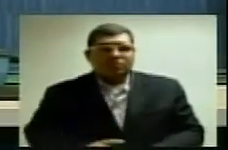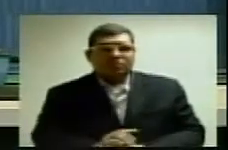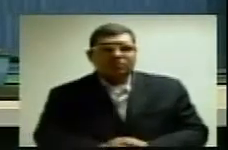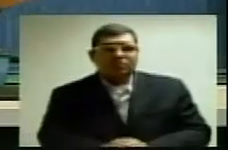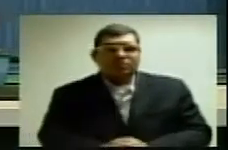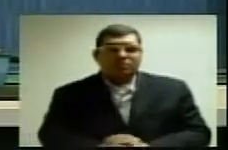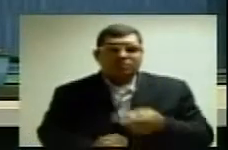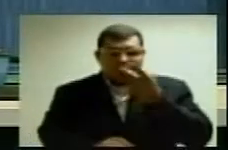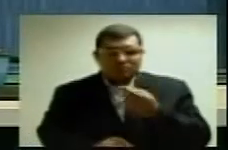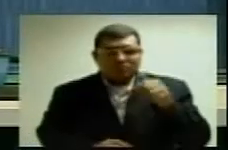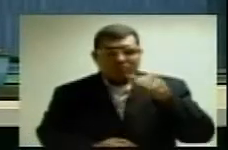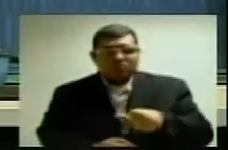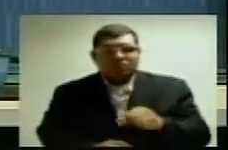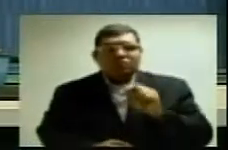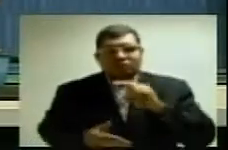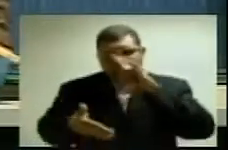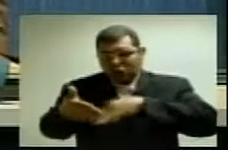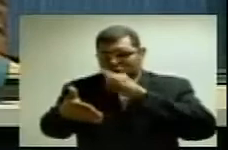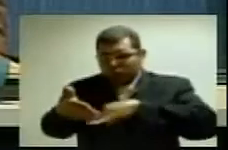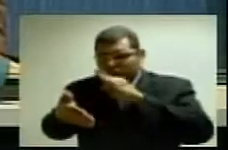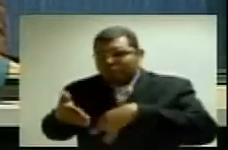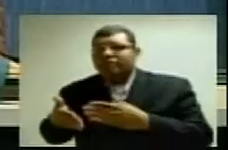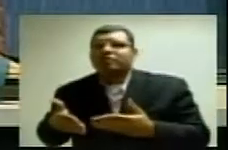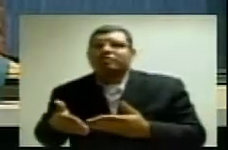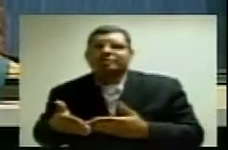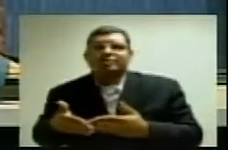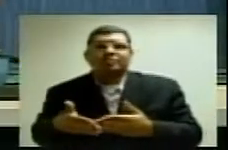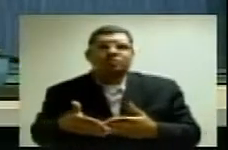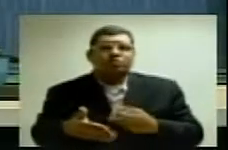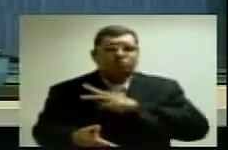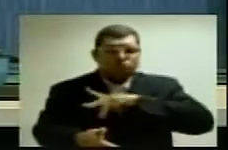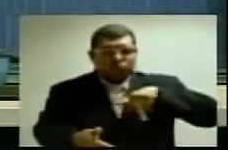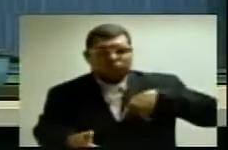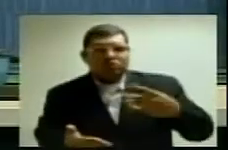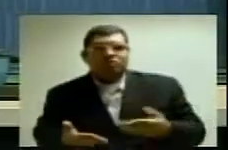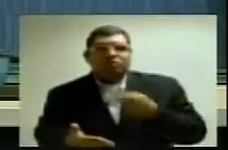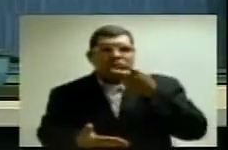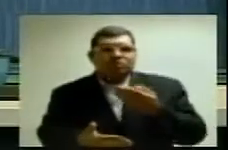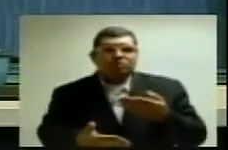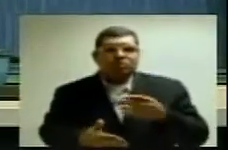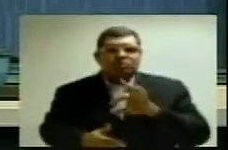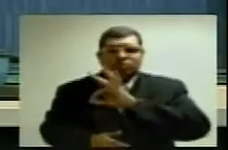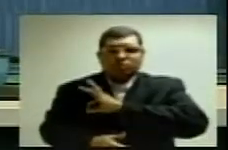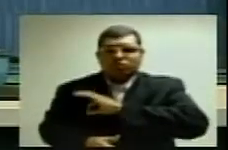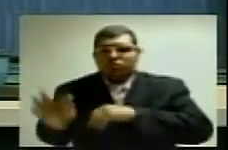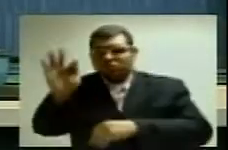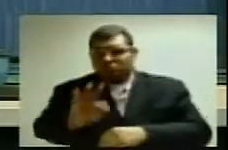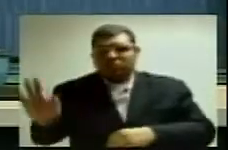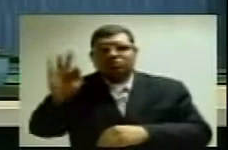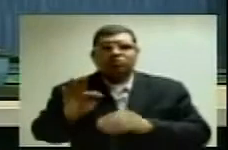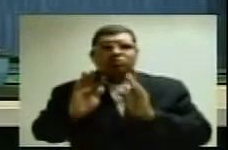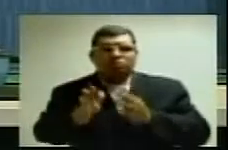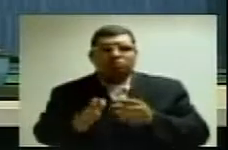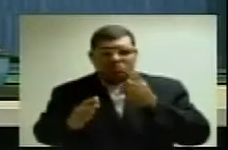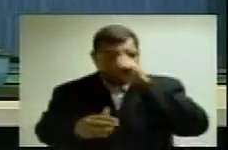não. Quem está dizendo isso é o Ministério Público. Quem está dizendo isso é a Polícia Federal, que